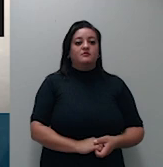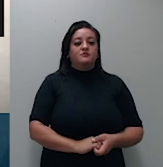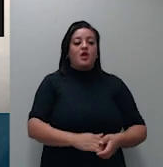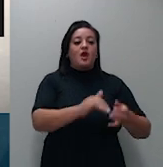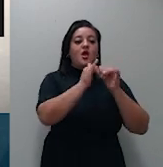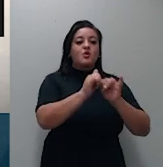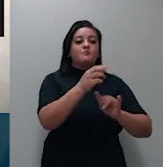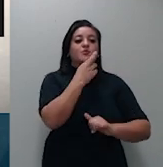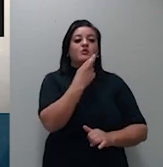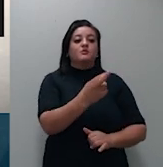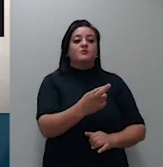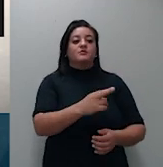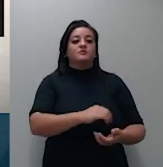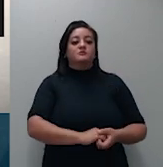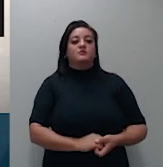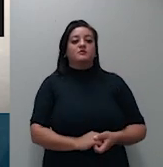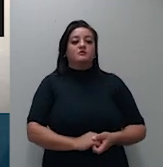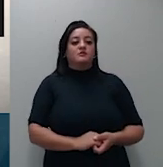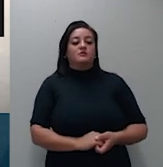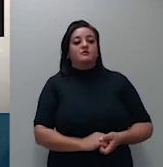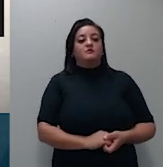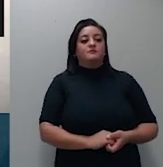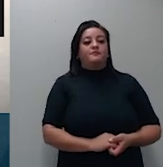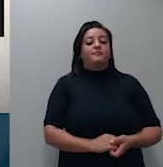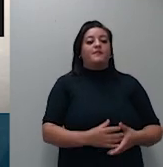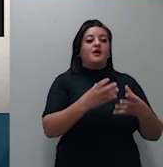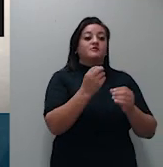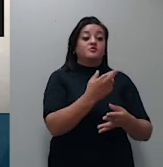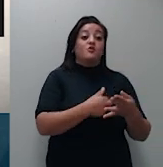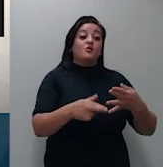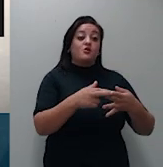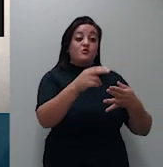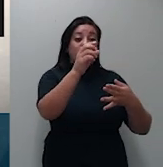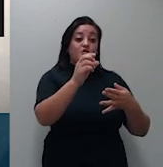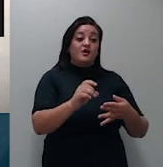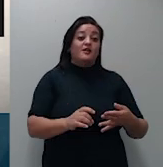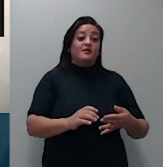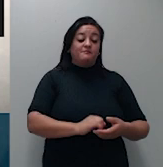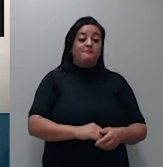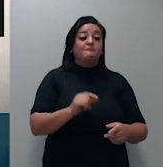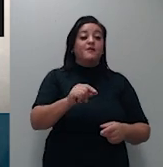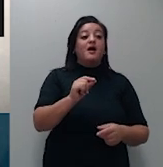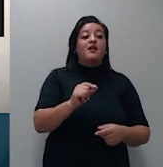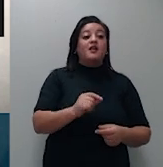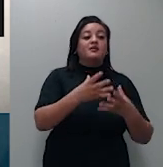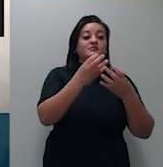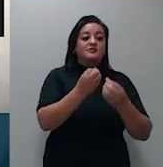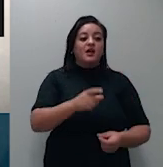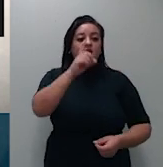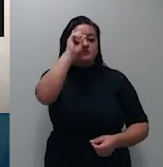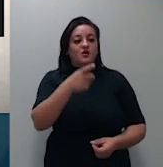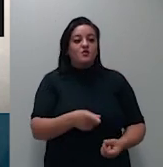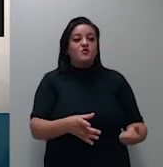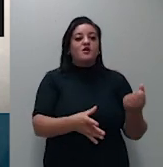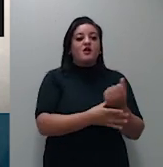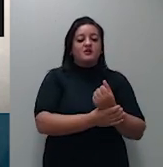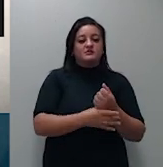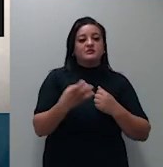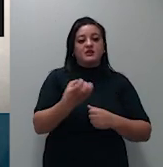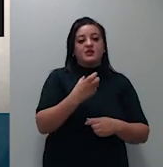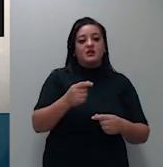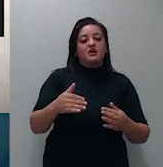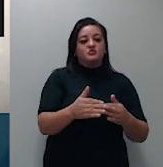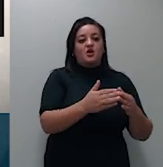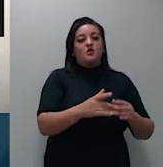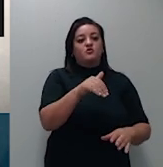resultado deu-se provimento ao recurso ordinário para conceder a segurança pleiteada nos termos do voto